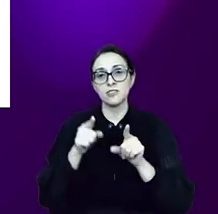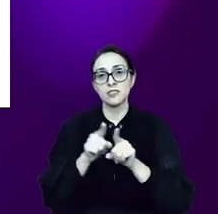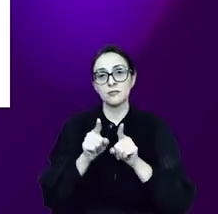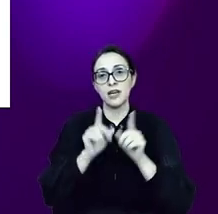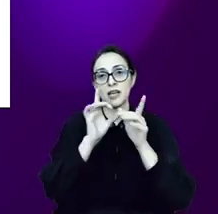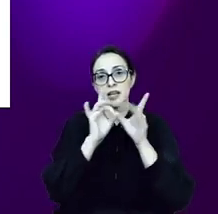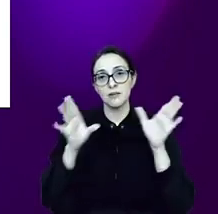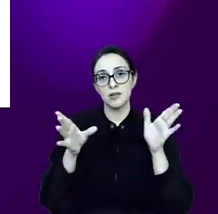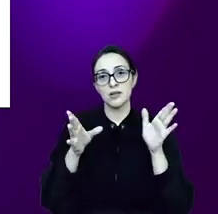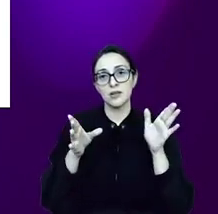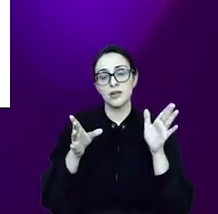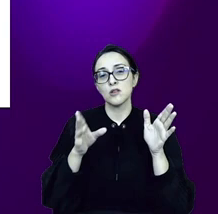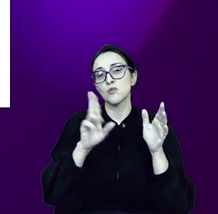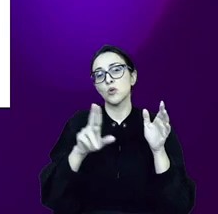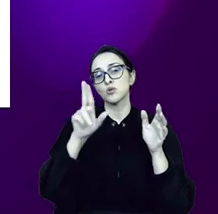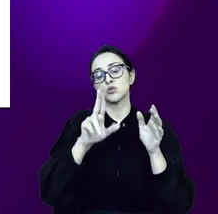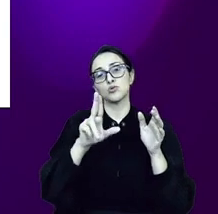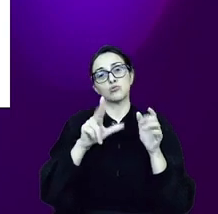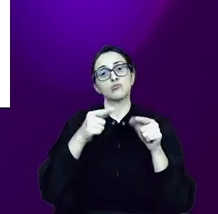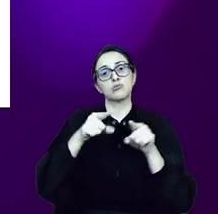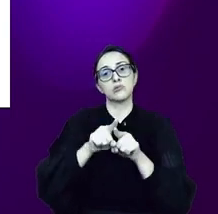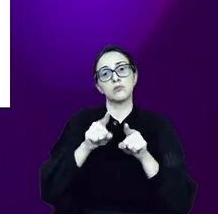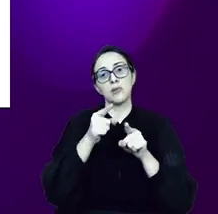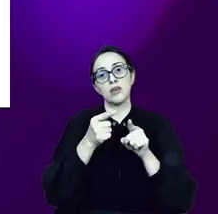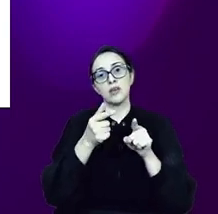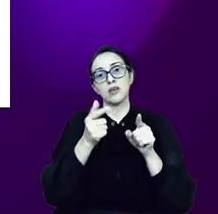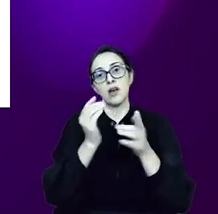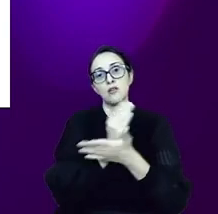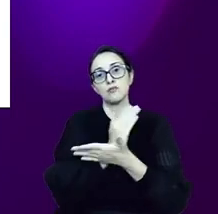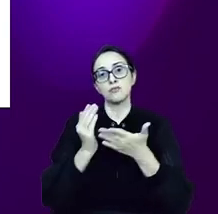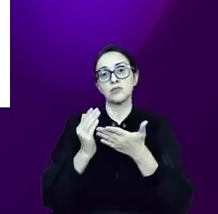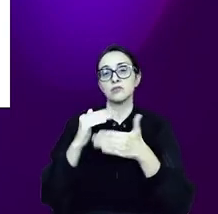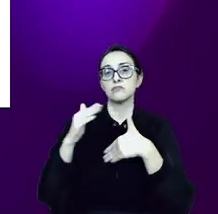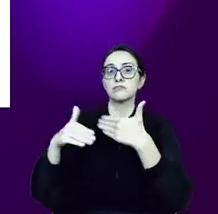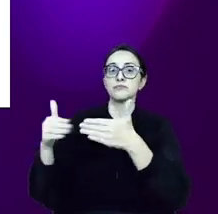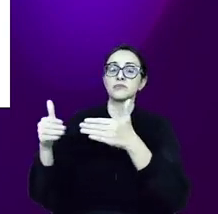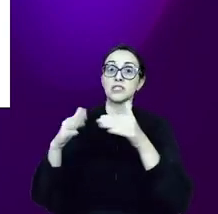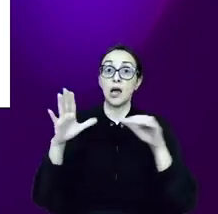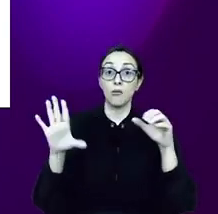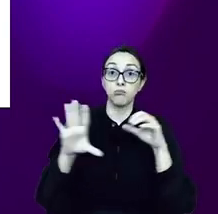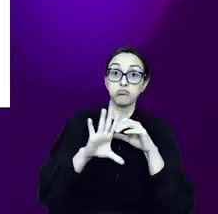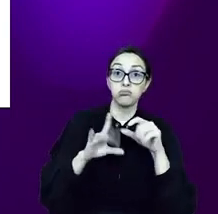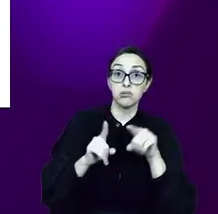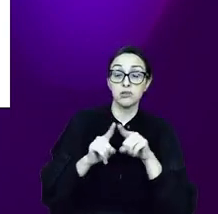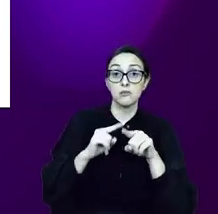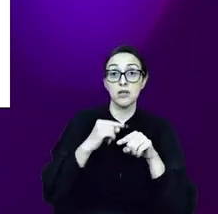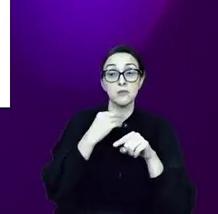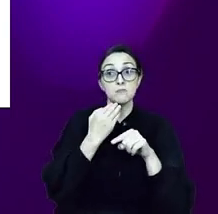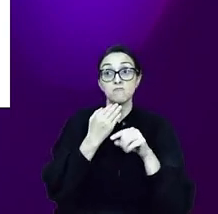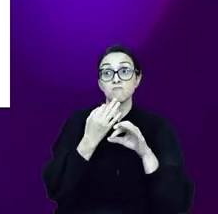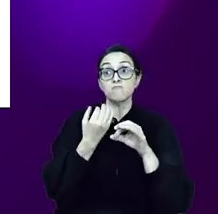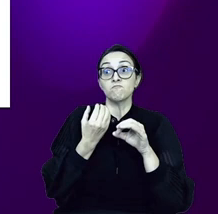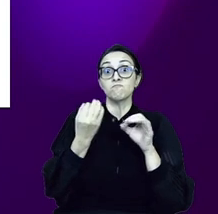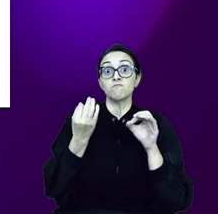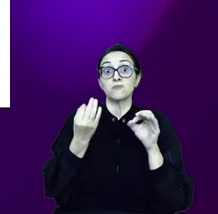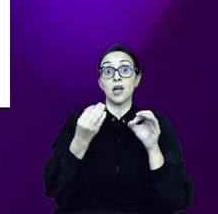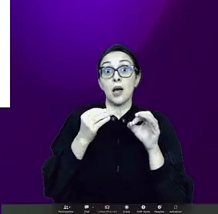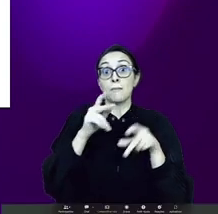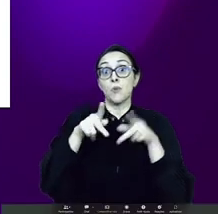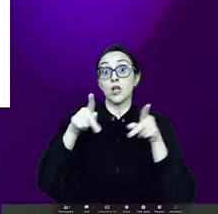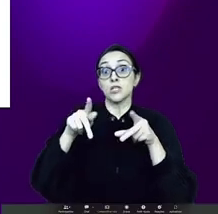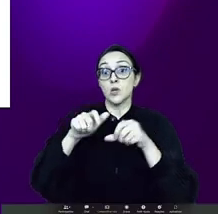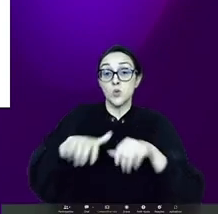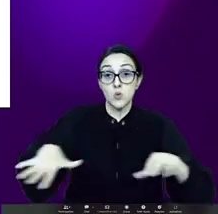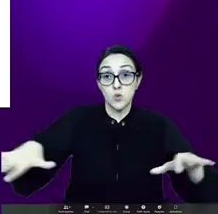pelo FDA para uso, particularmente em algumas síndromes pós-concussões, mas ainda a gente não conseguiu estabelecer em grandes populações com